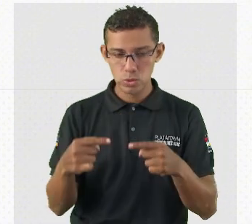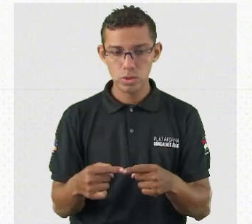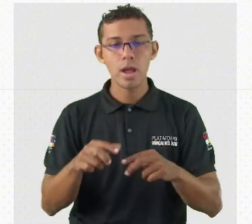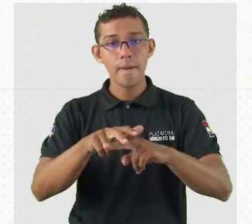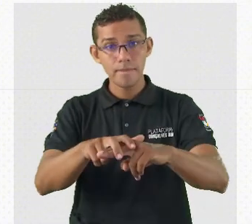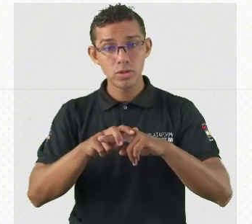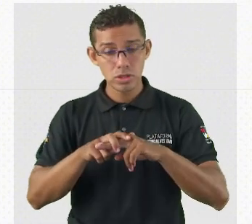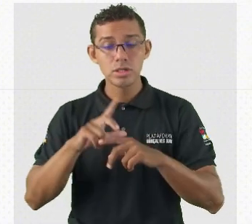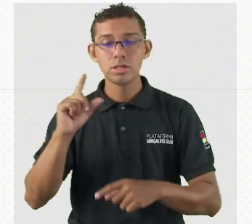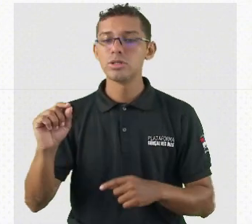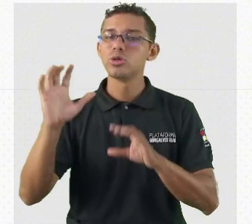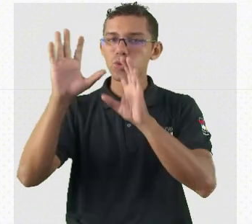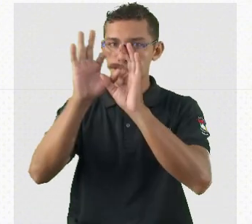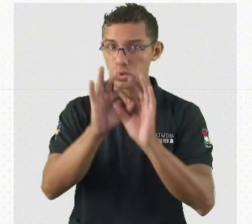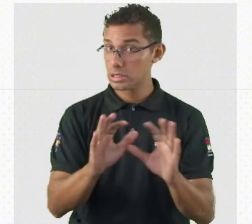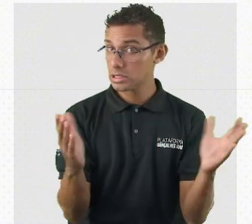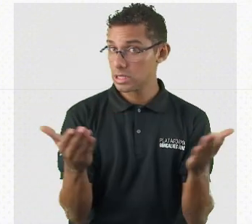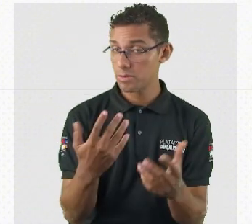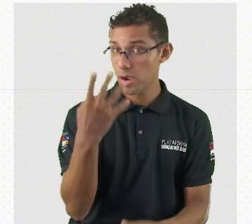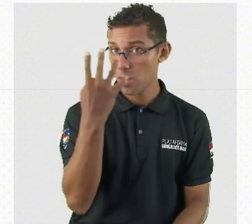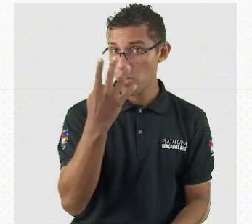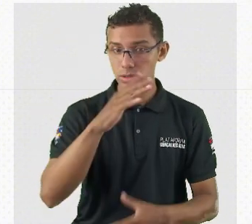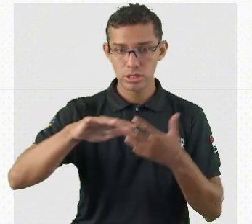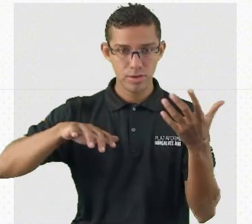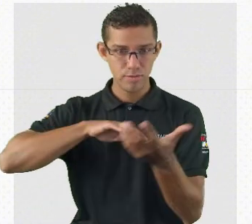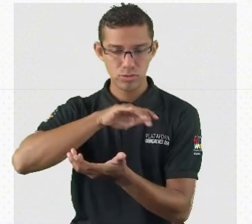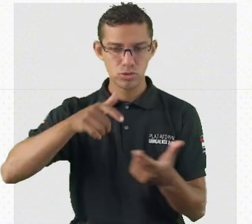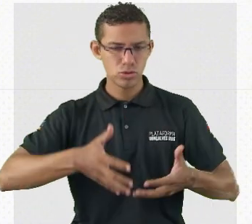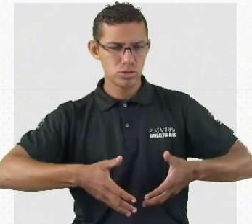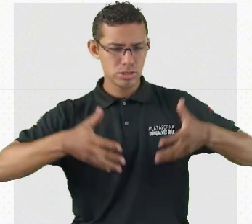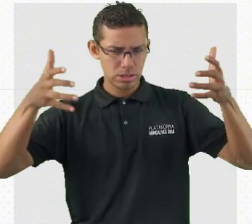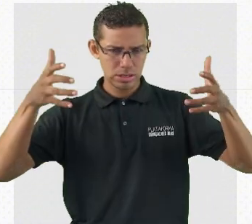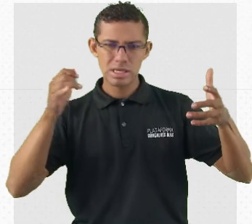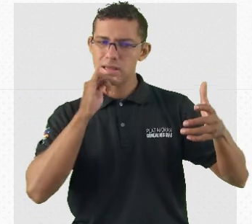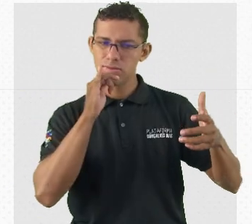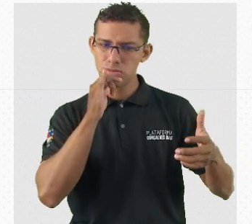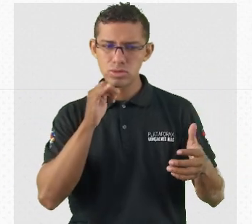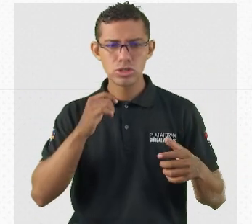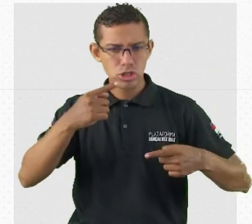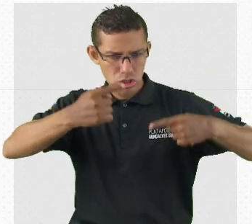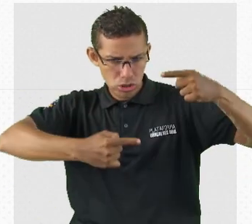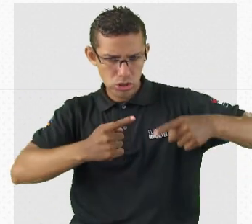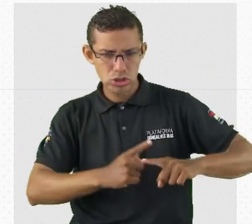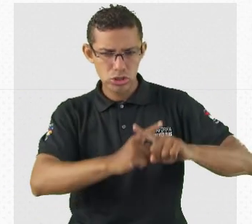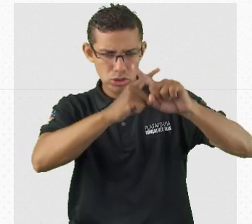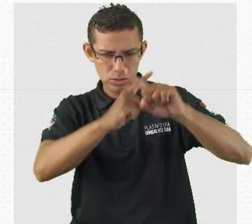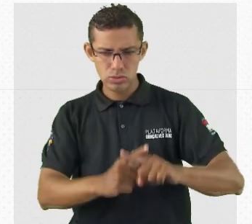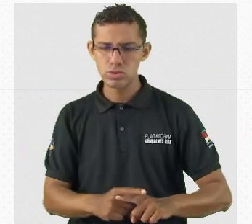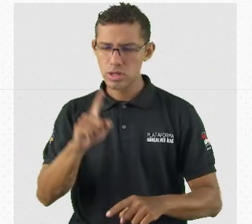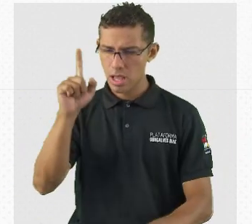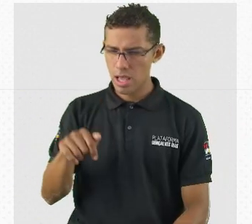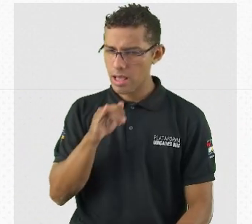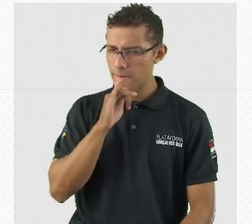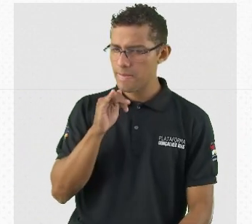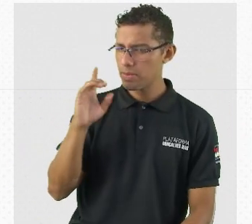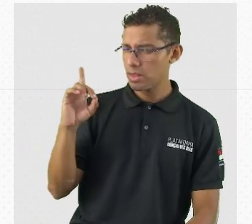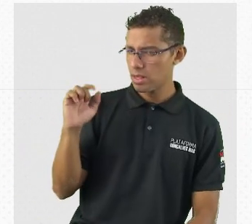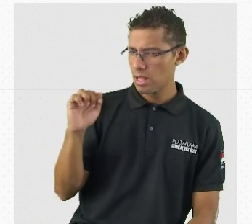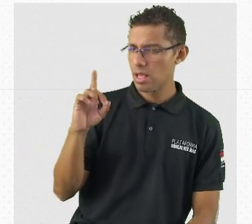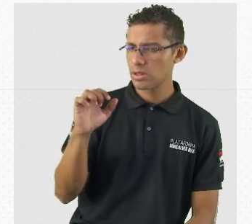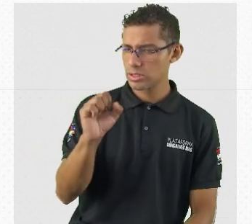isso que, no contexto atual da quarta revolução, o grande elemento de disputa, gente, são os